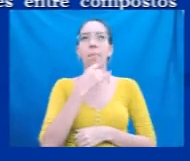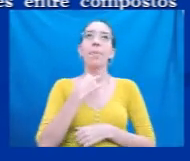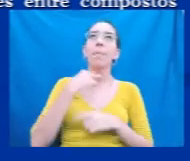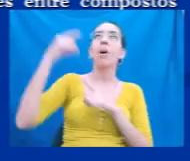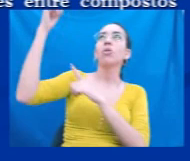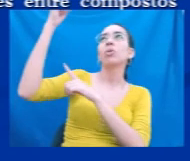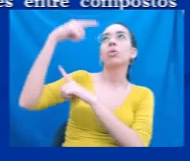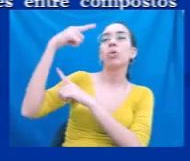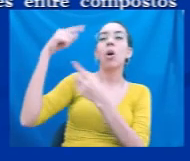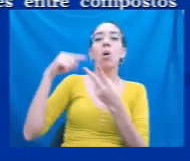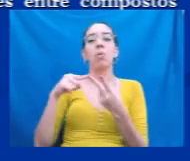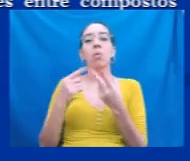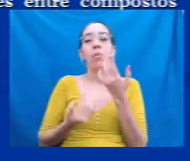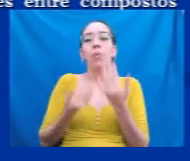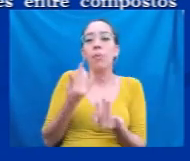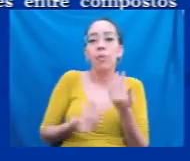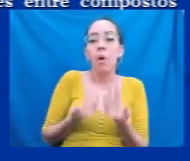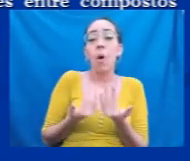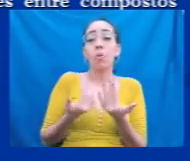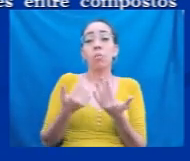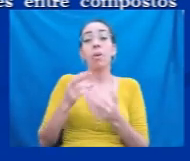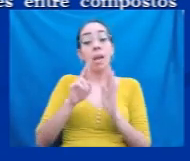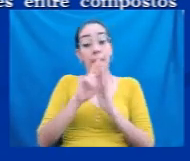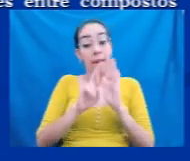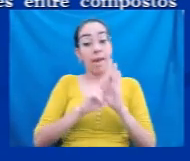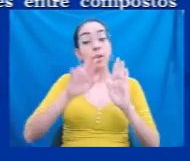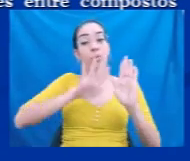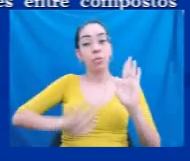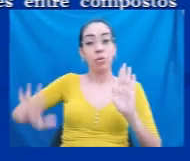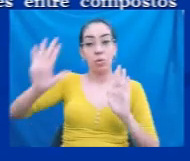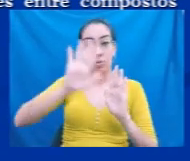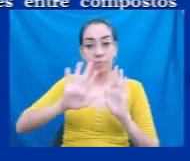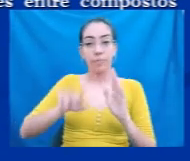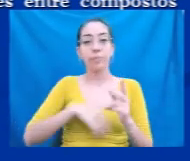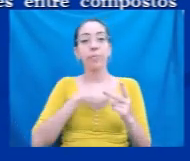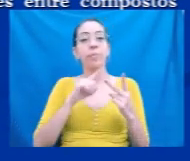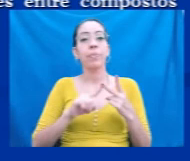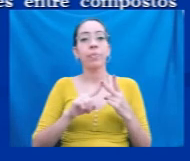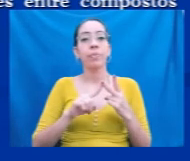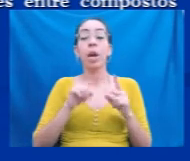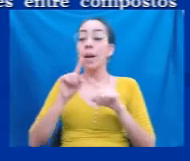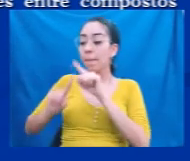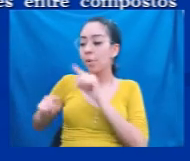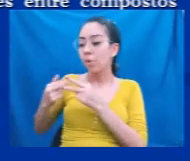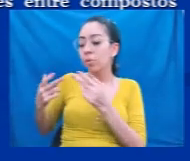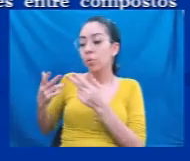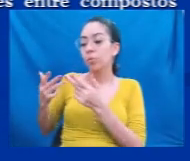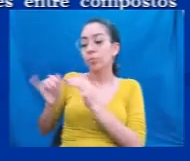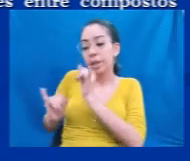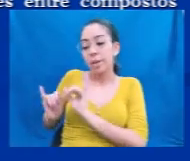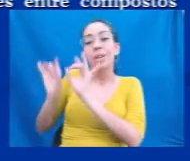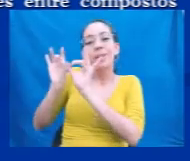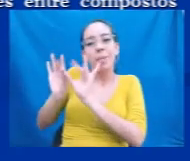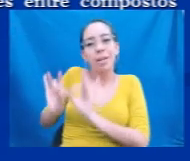ficar próximo à chama, isso é uma regra geral. E as propriedades especiais vão exigir cuidados especiais de armazenamento. Então, produtos